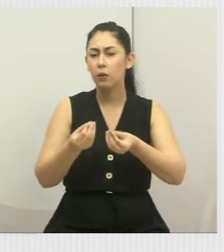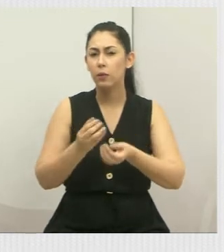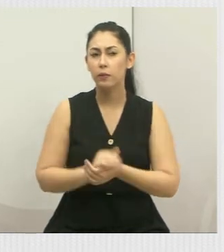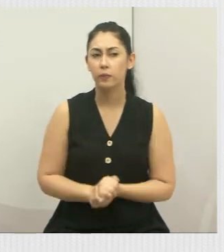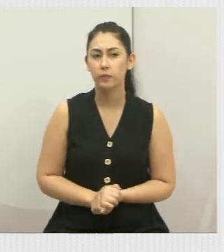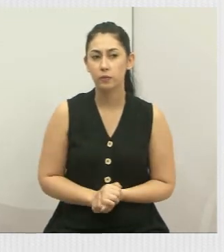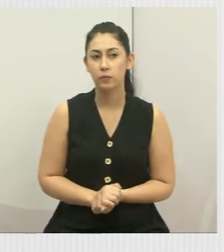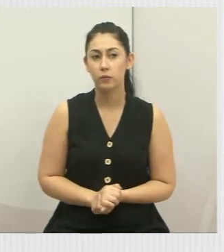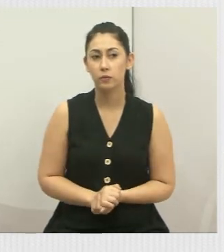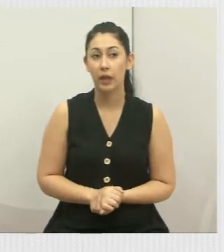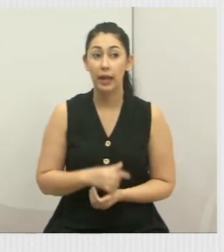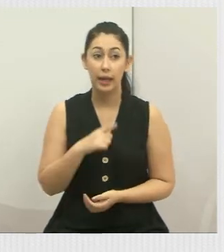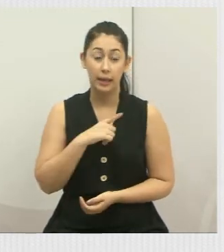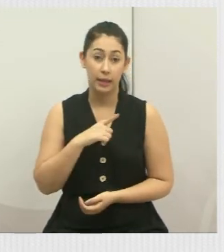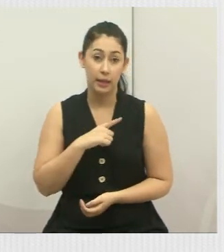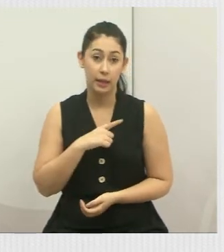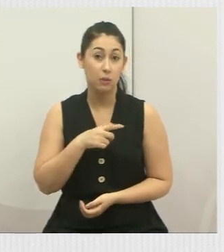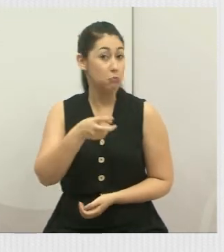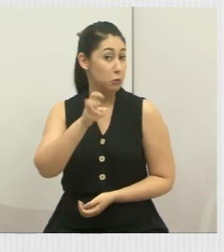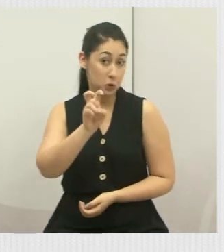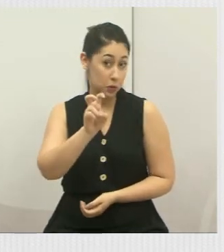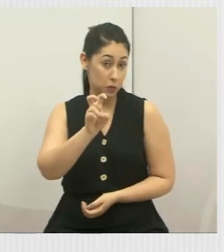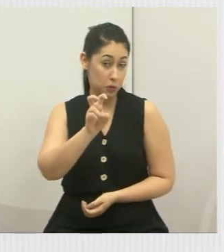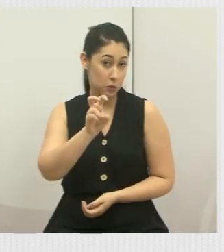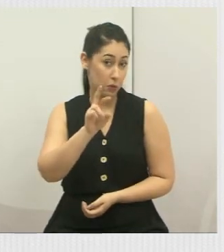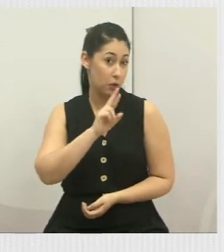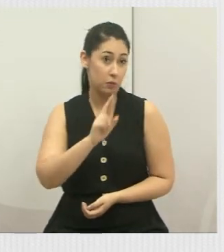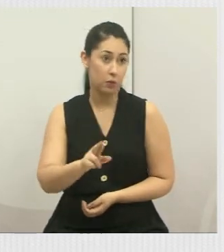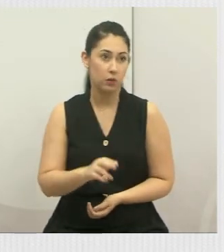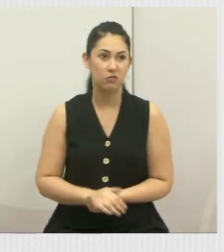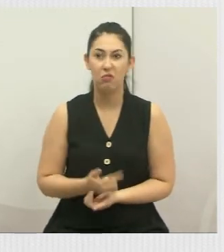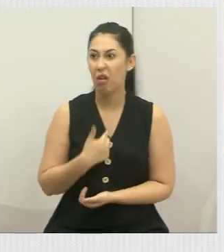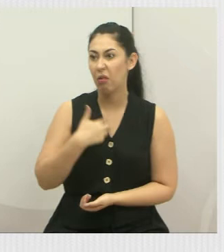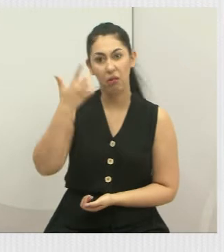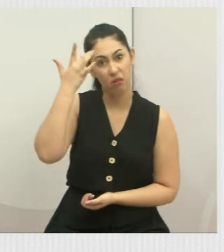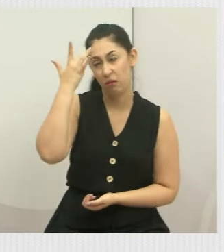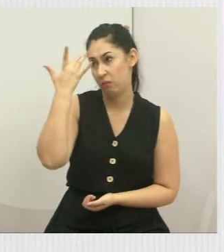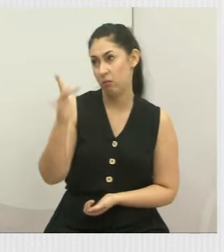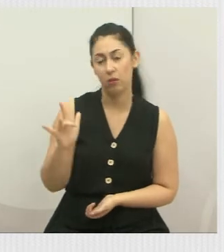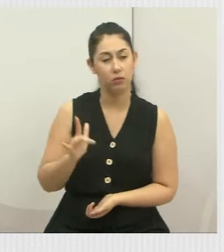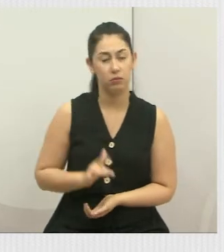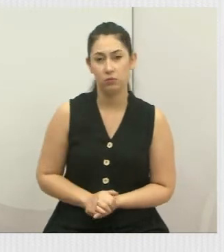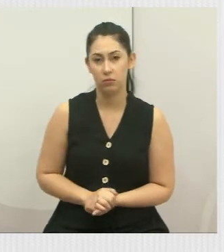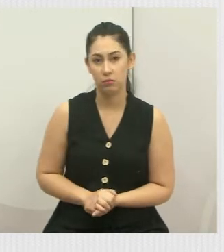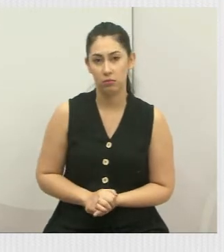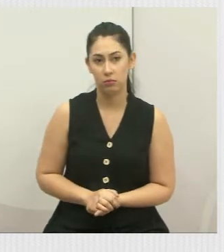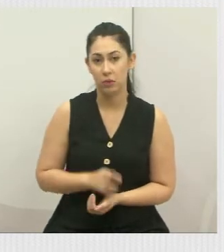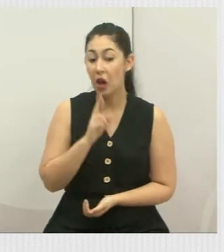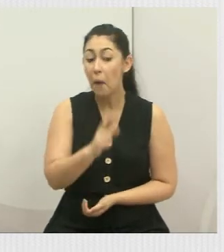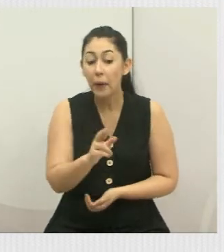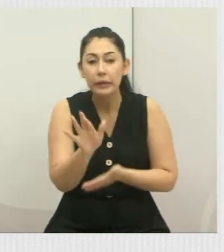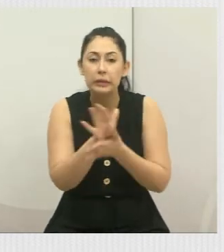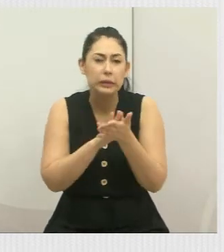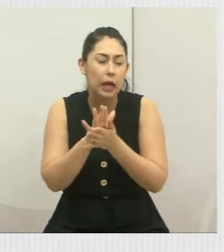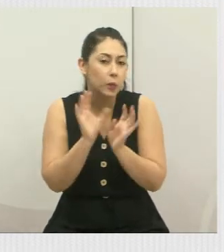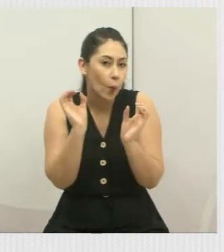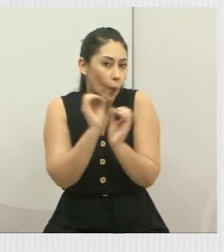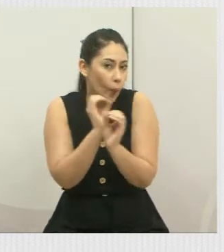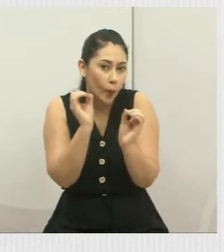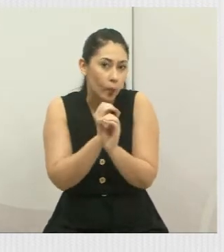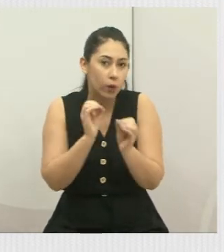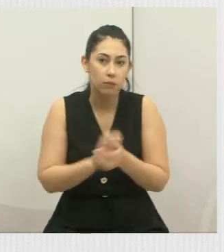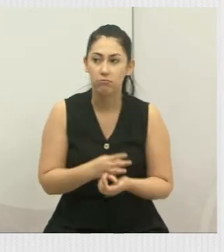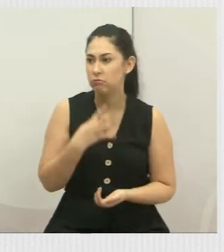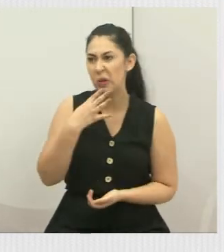Você pode ter 5 respostas para mim. A primeira, não sei. Não sei. Não, responda. Não sei,